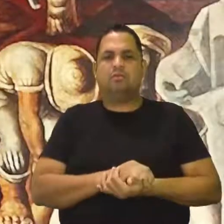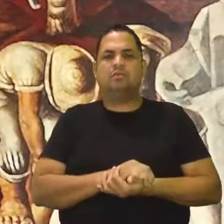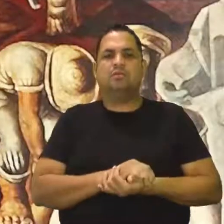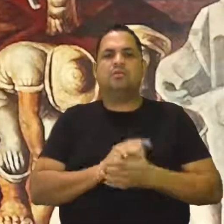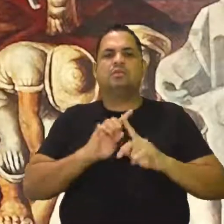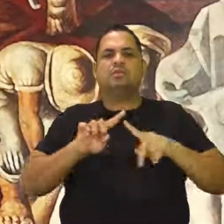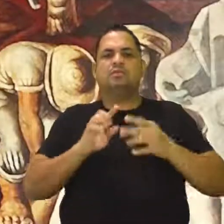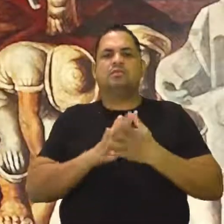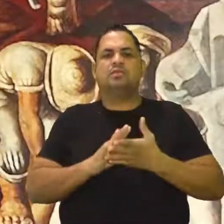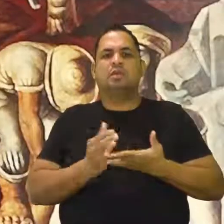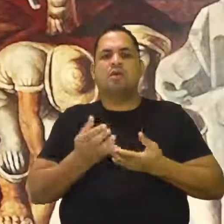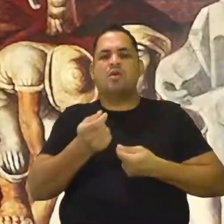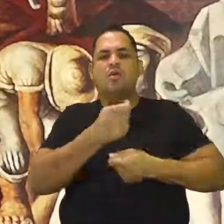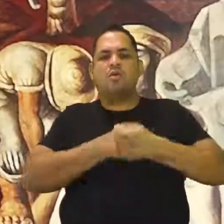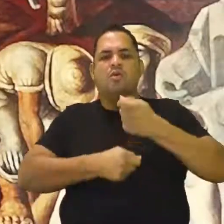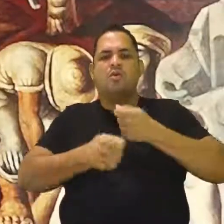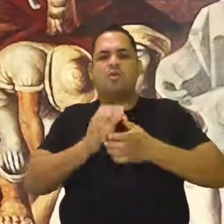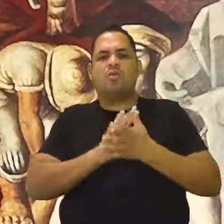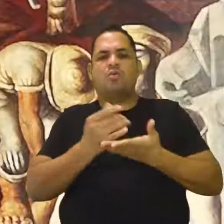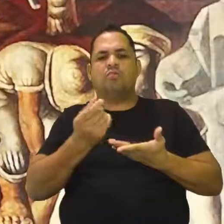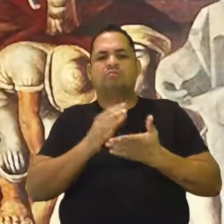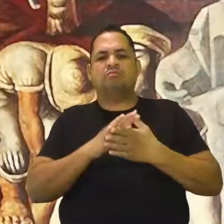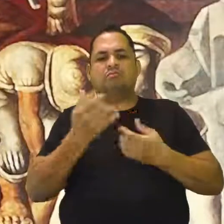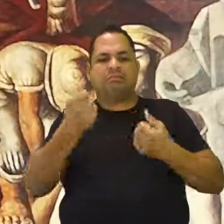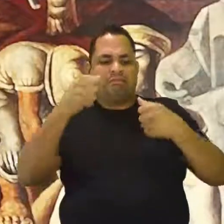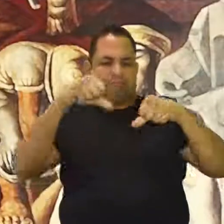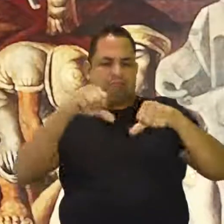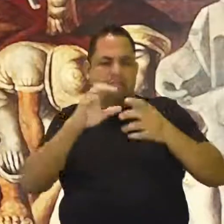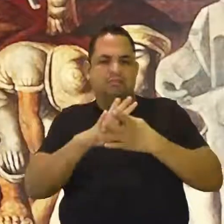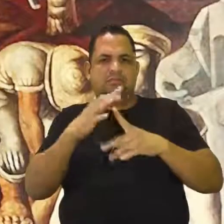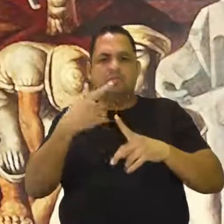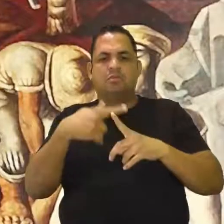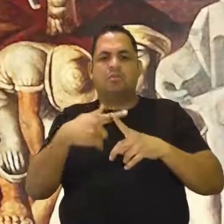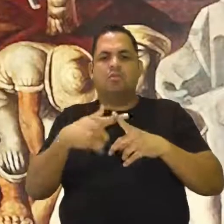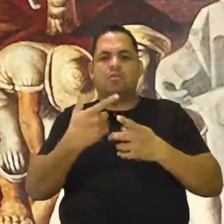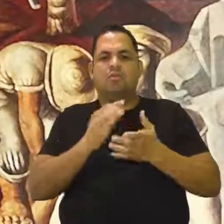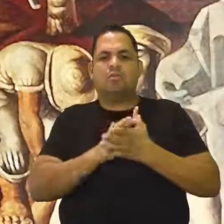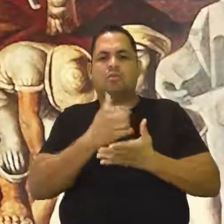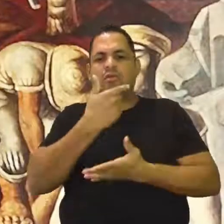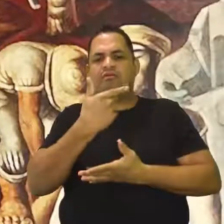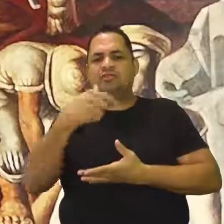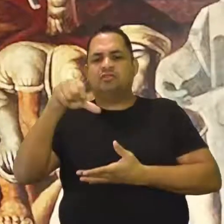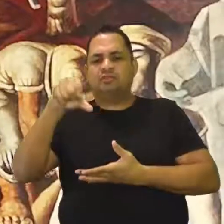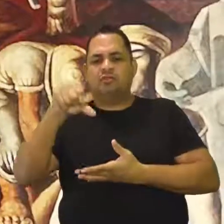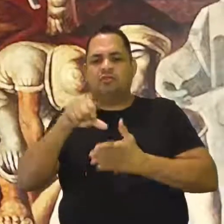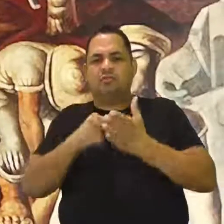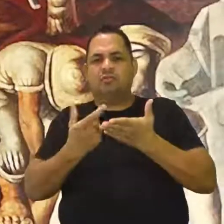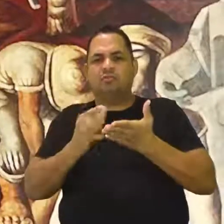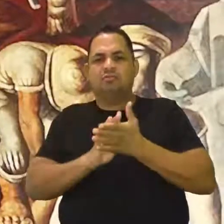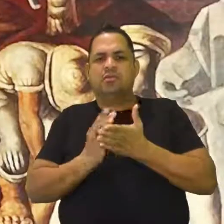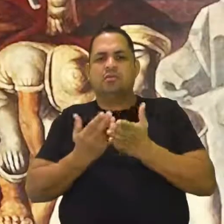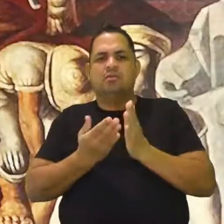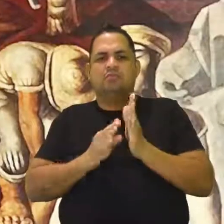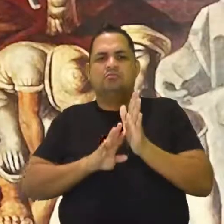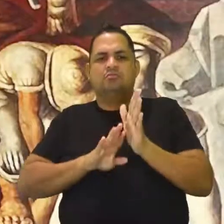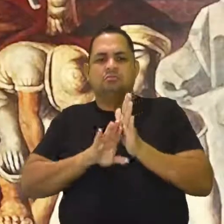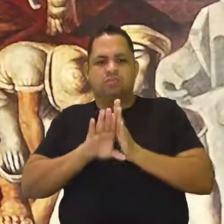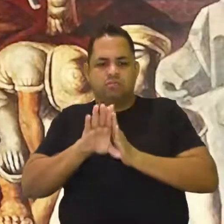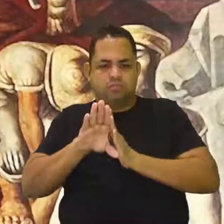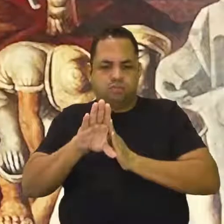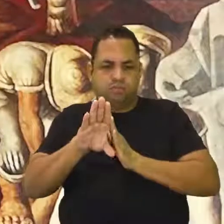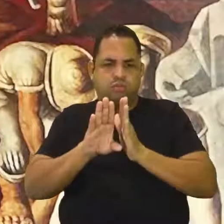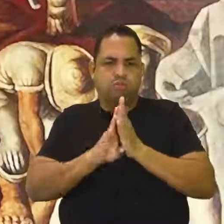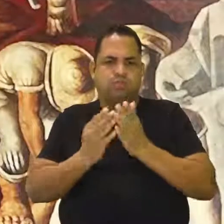Só que essa economia cafeeira, ela está em crise, principalmente devido a 1929. A queda da Bolsa de Nova